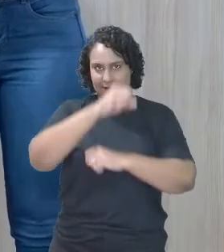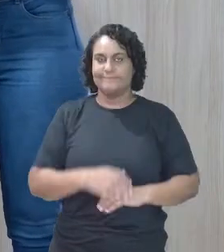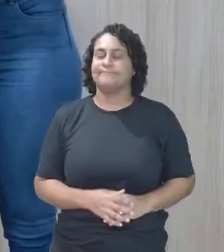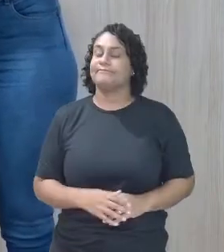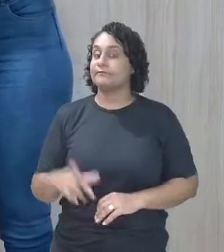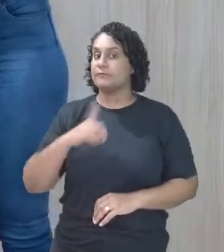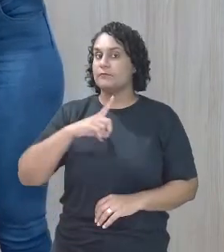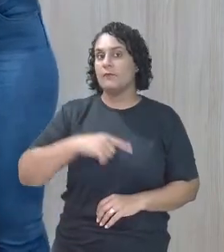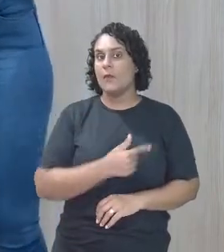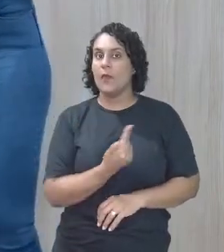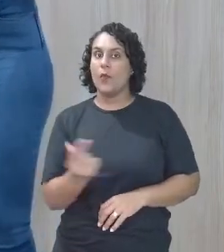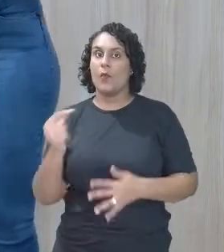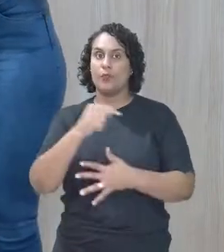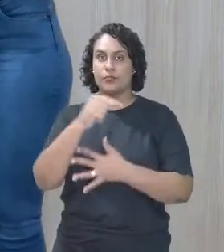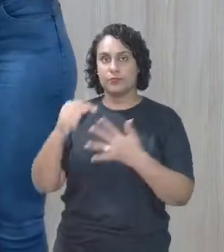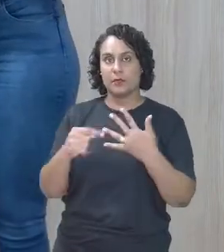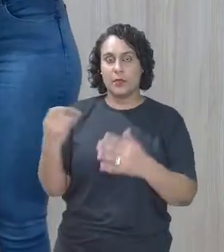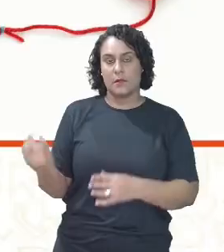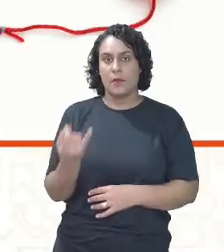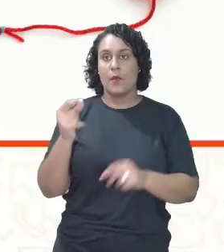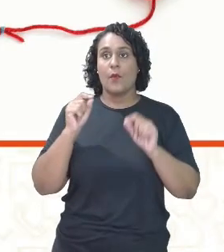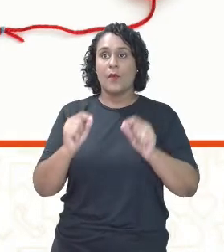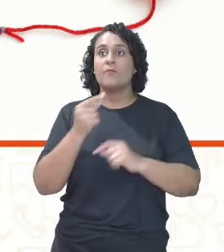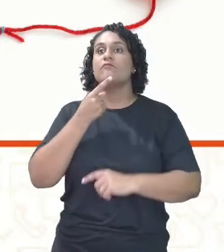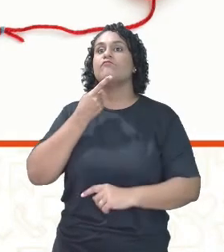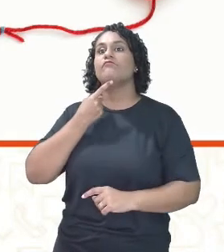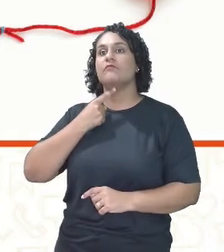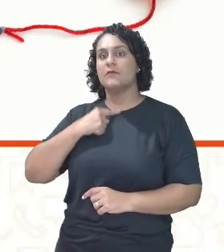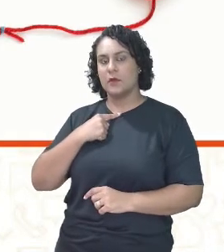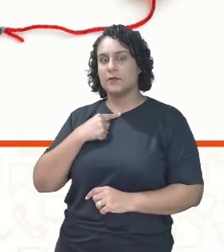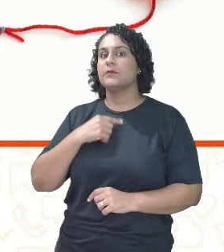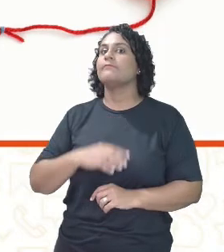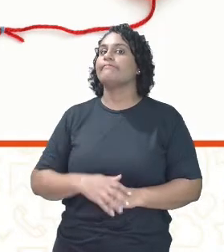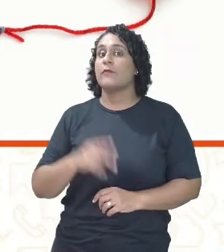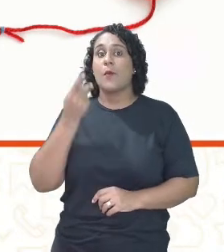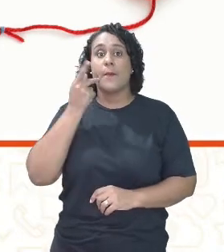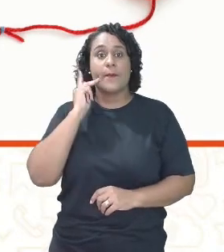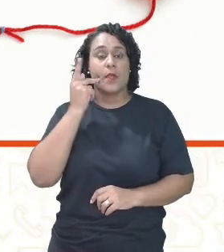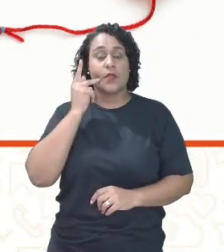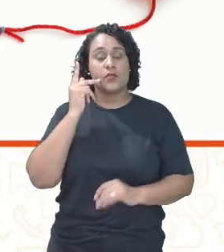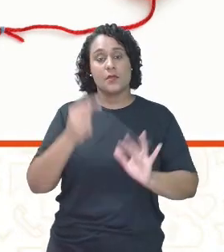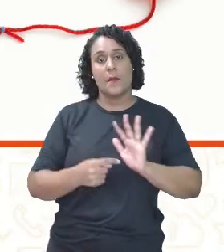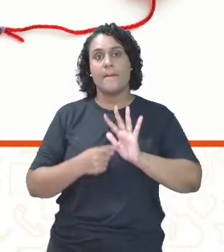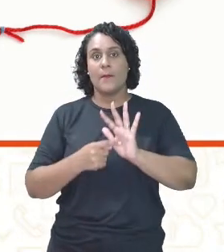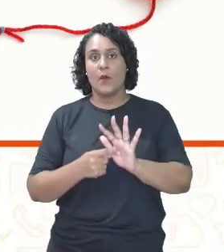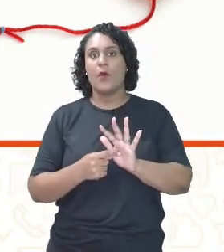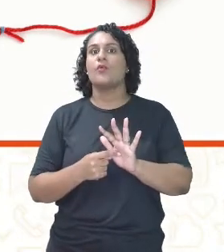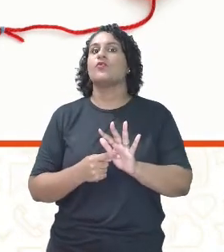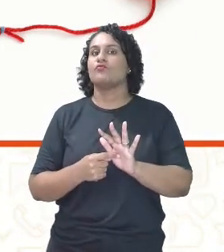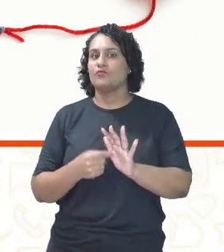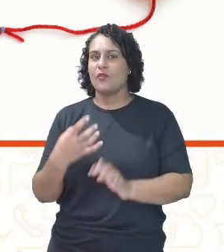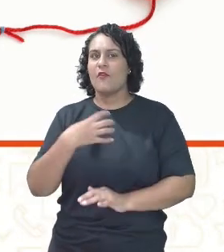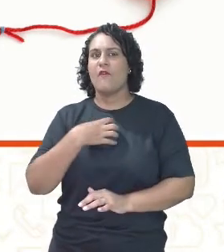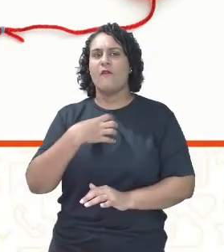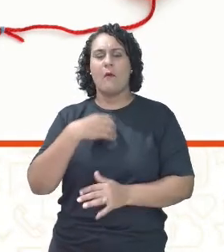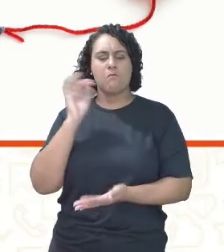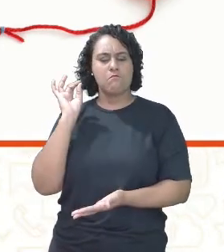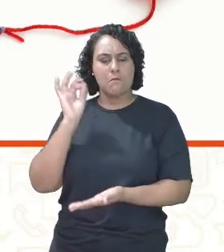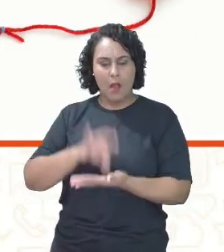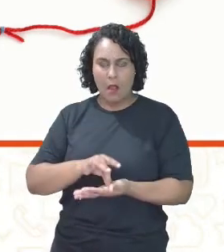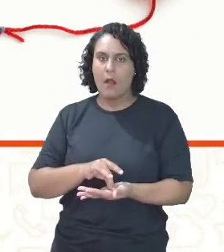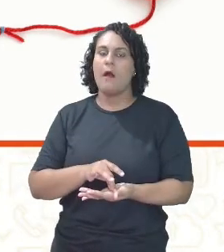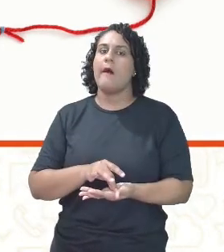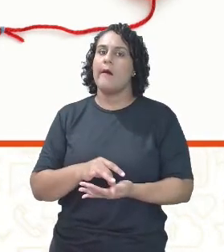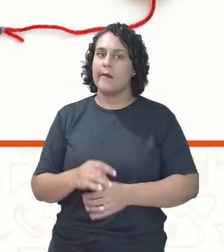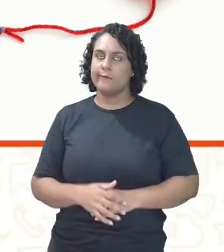Então, a gente tem outro aspecto importante que é a vontade, né? E Piaget, ele traz isso para a gente de uma forma muito enfática,